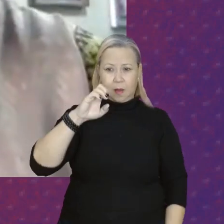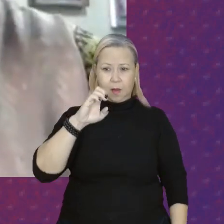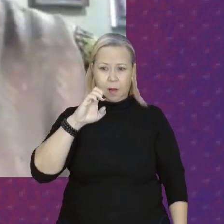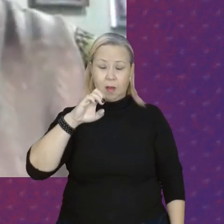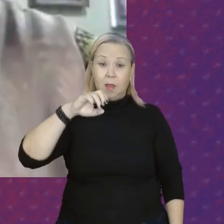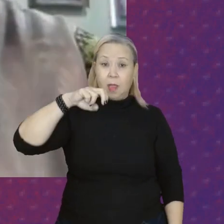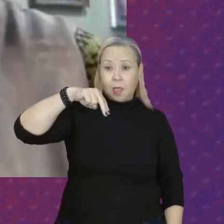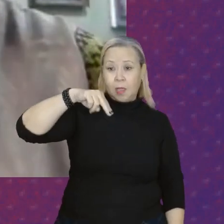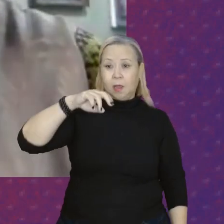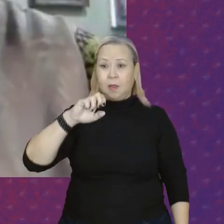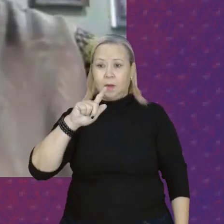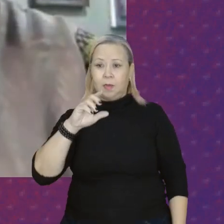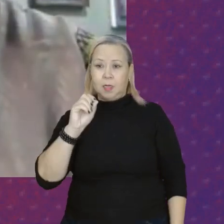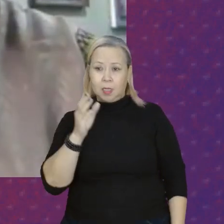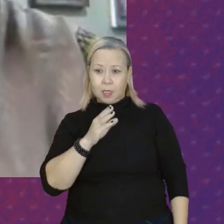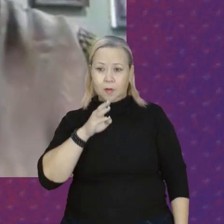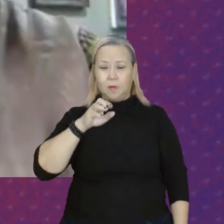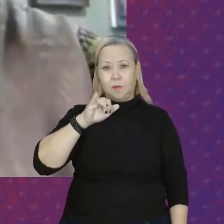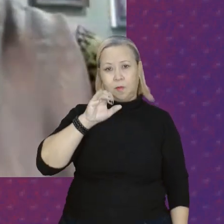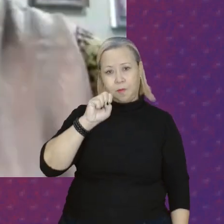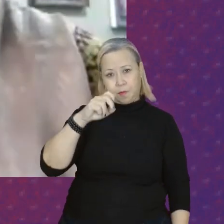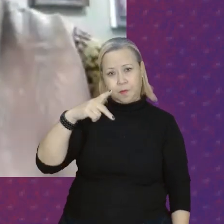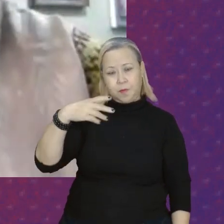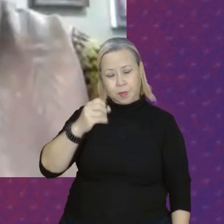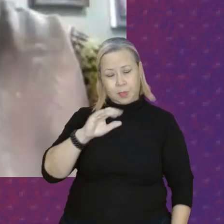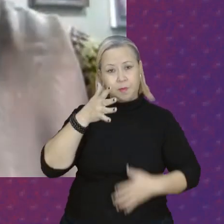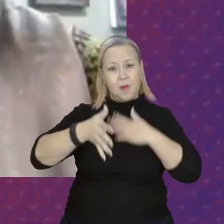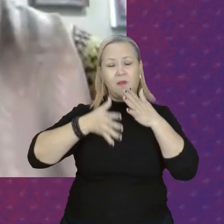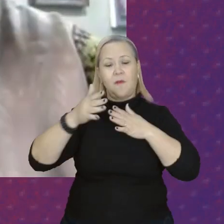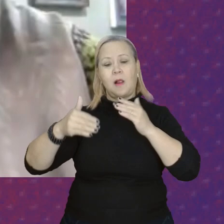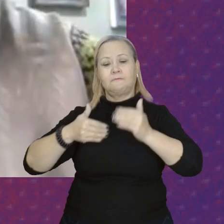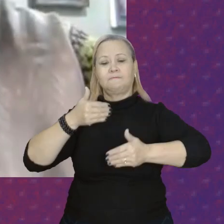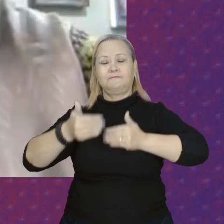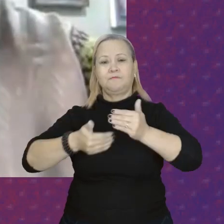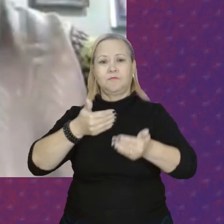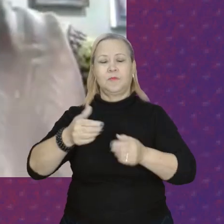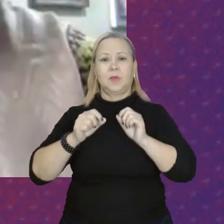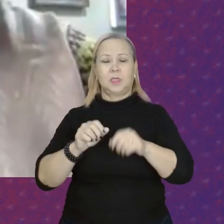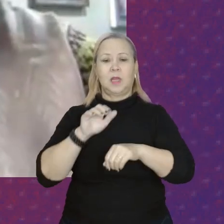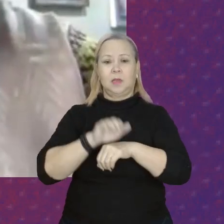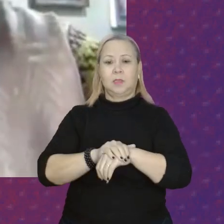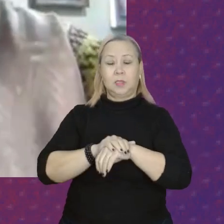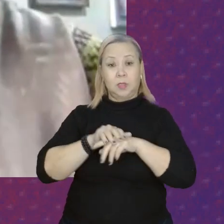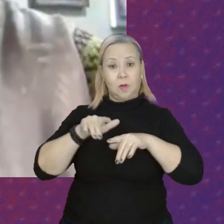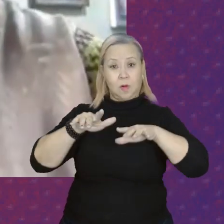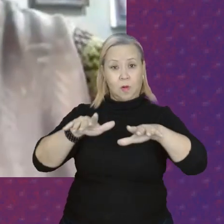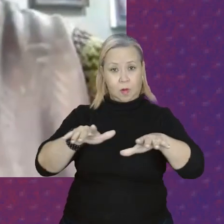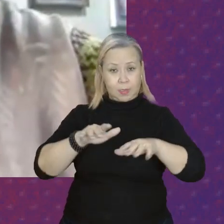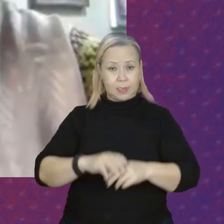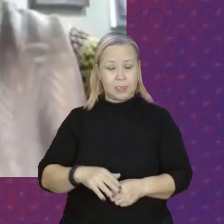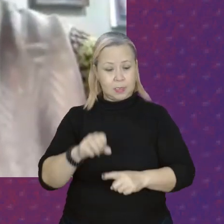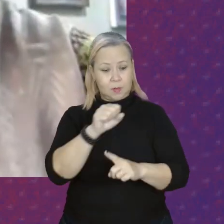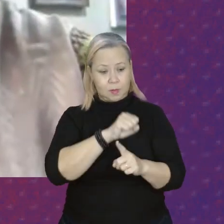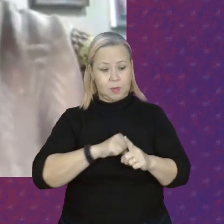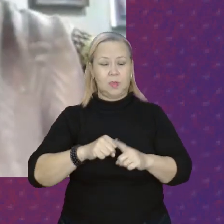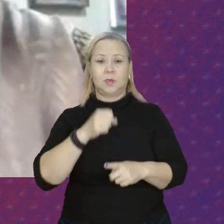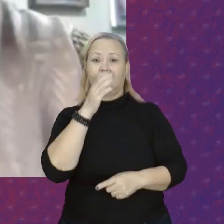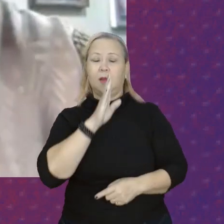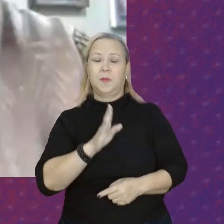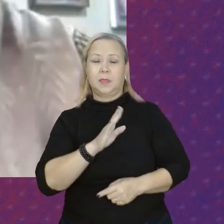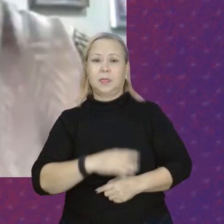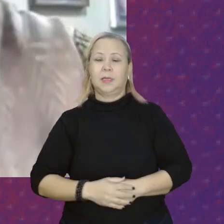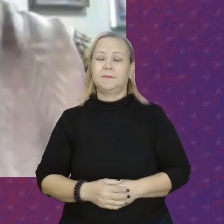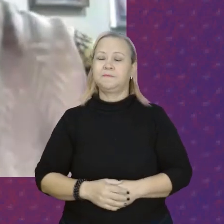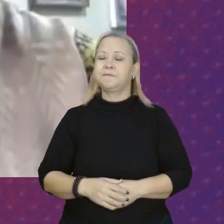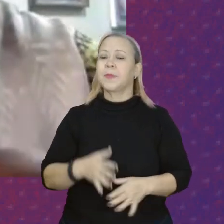O Nego Bispo ele vai dizer do processo de colonização da sociedade brasileira e